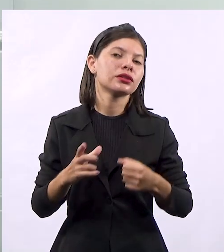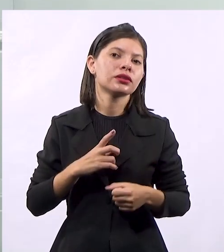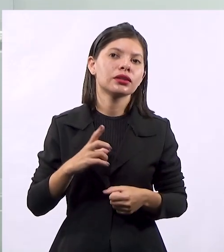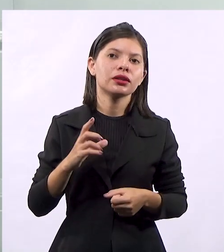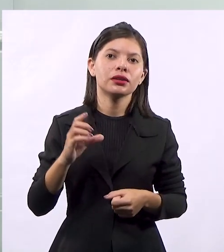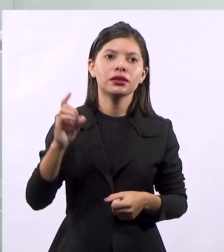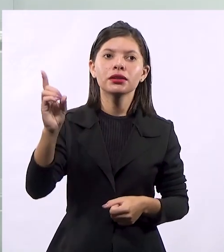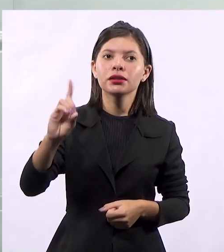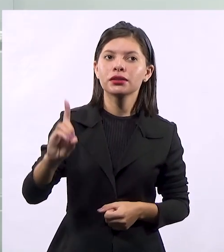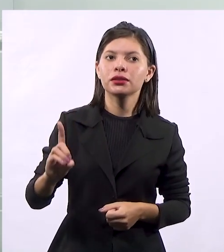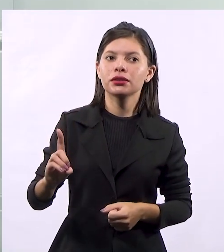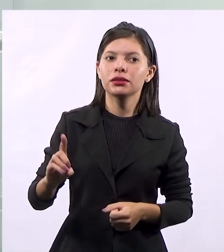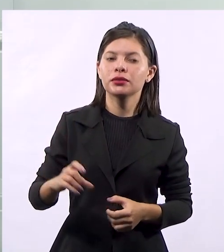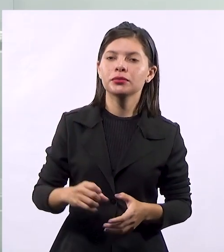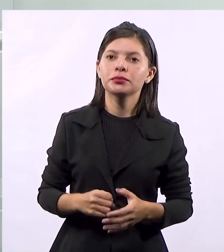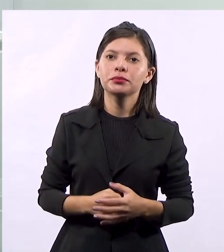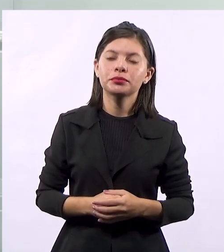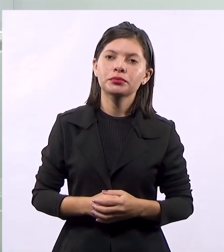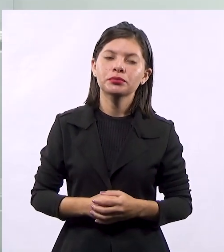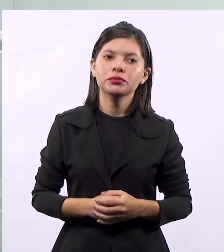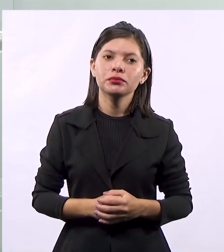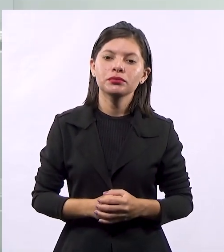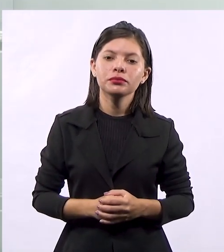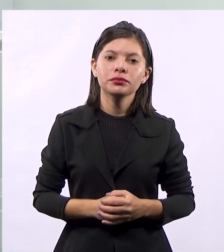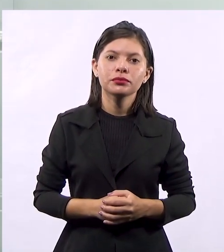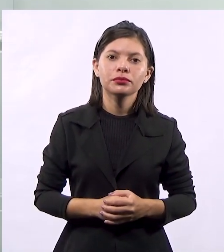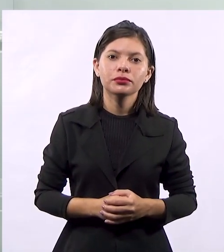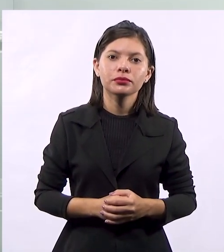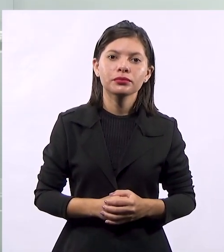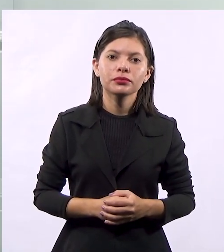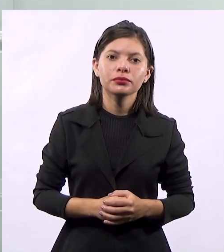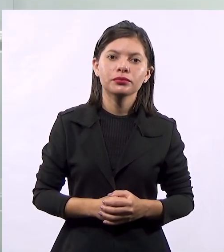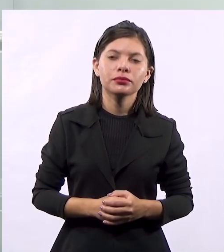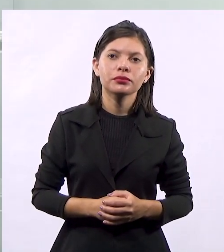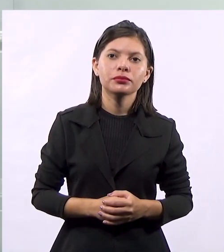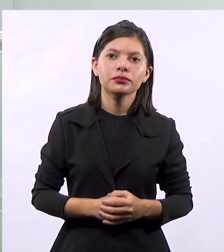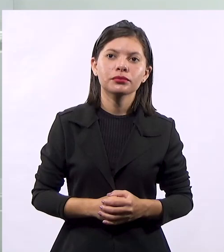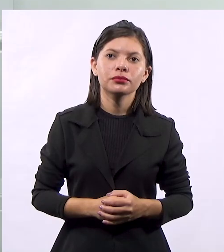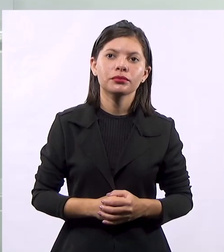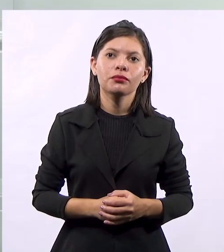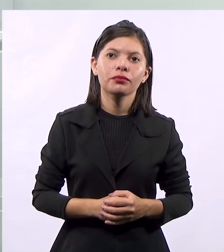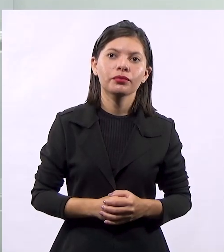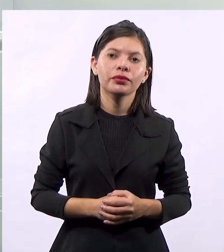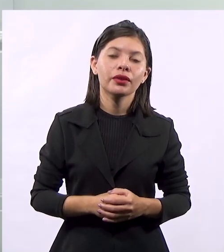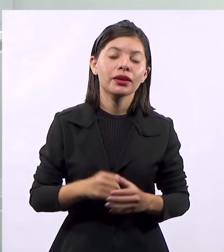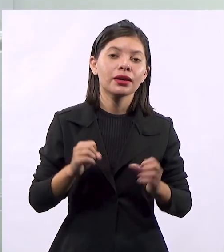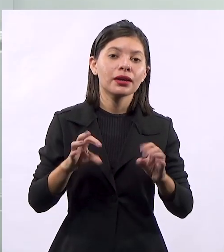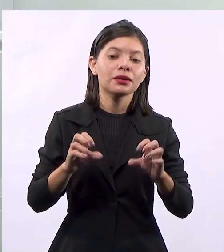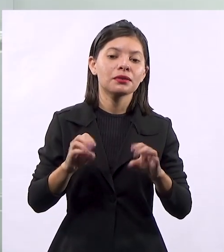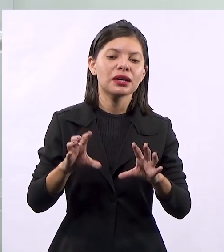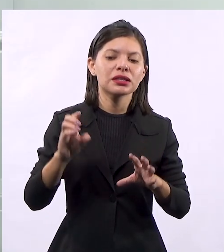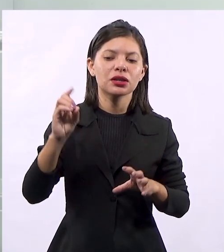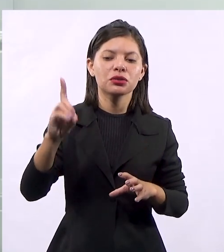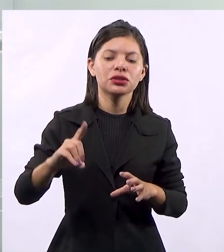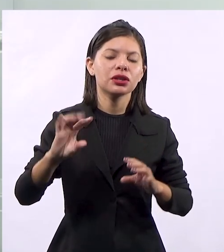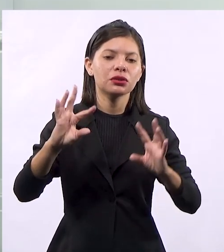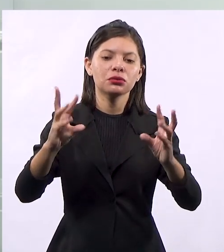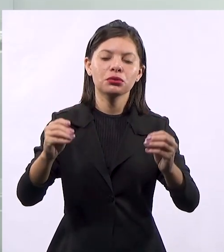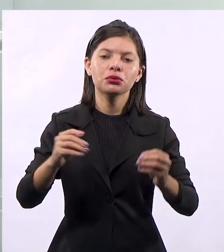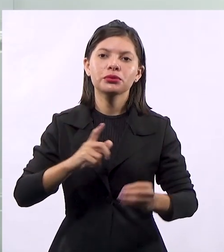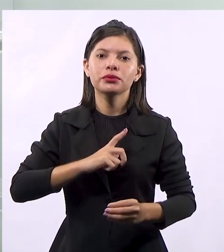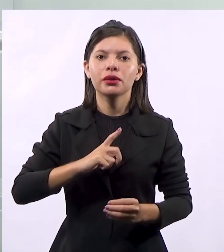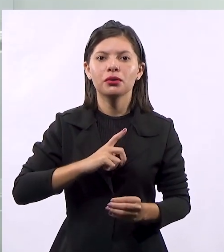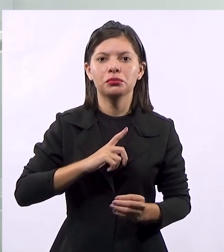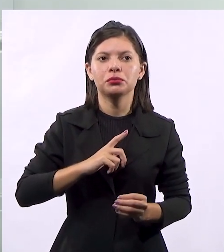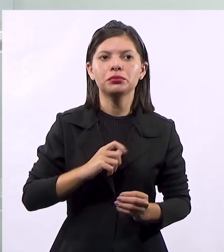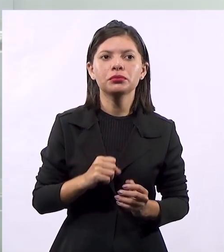toda norma, especialmente as educacionais, tem que estar alinhada à Constituição. E alinhada à Constituição significa alinhada